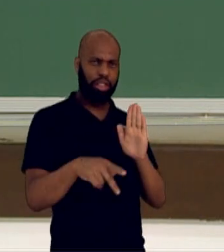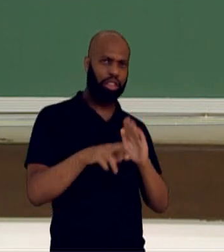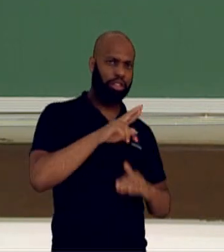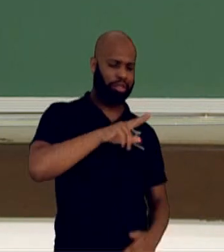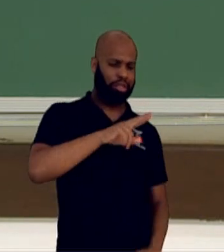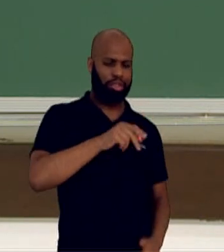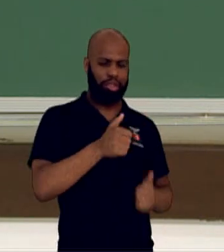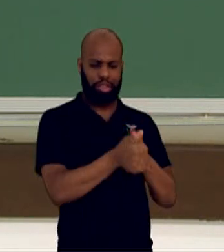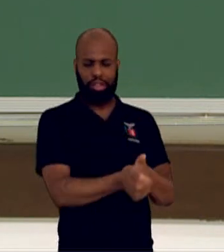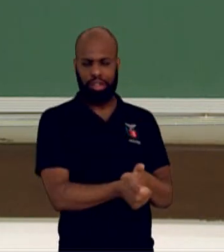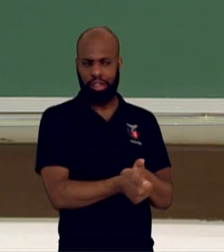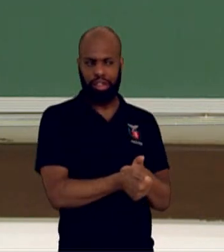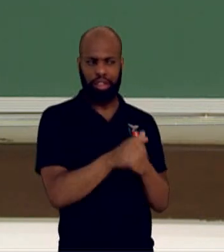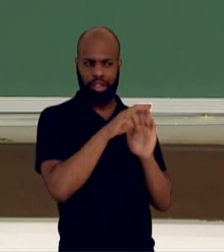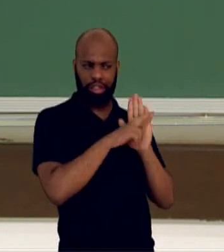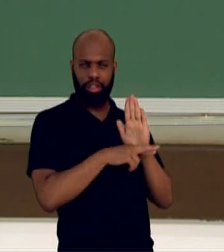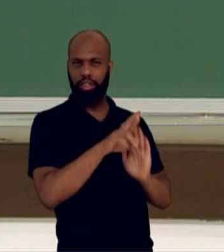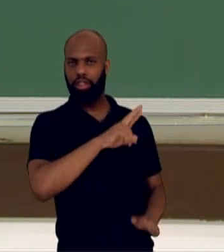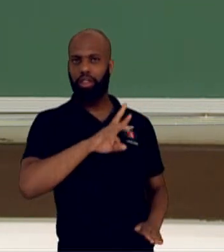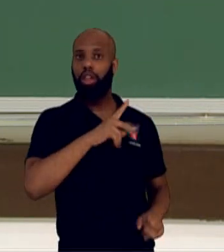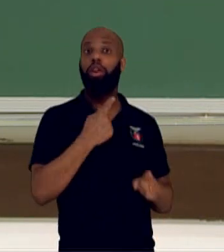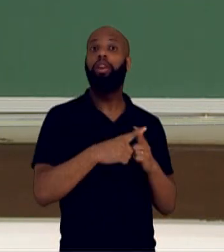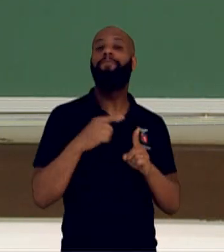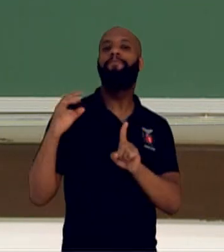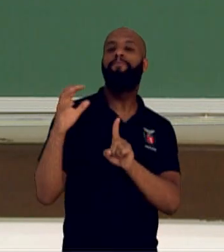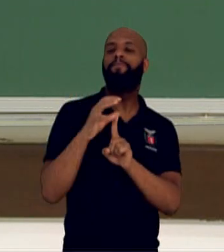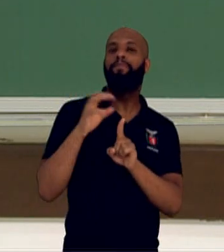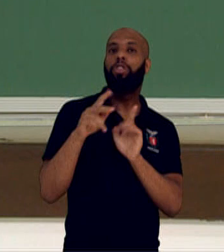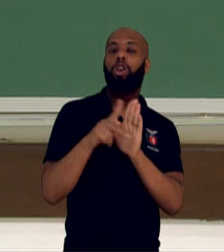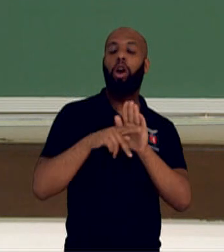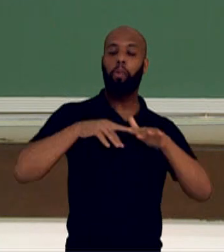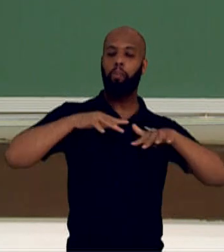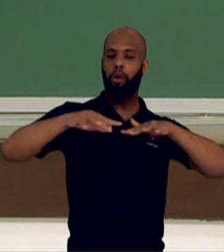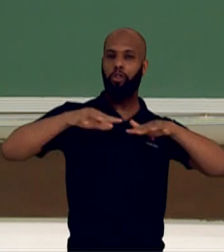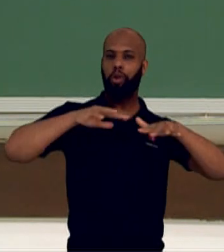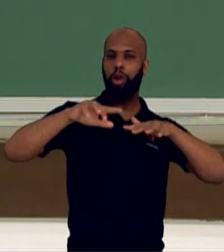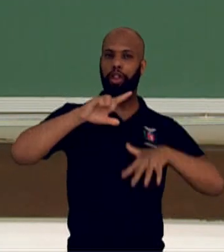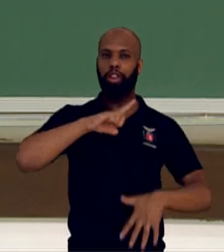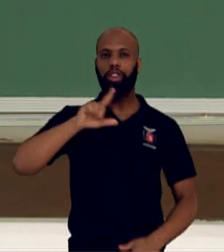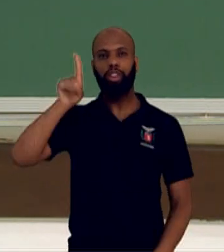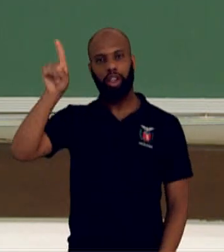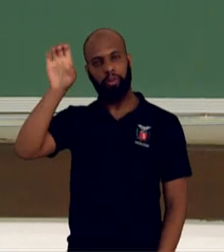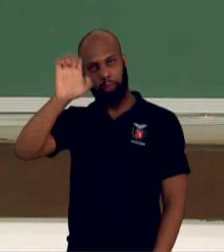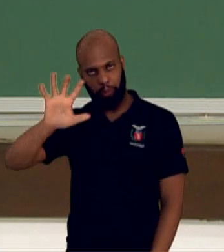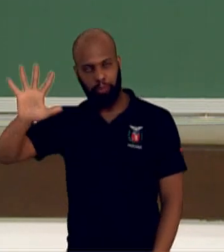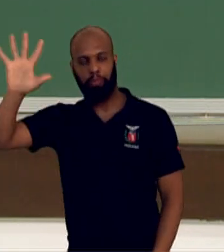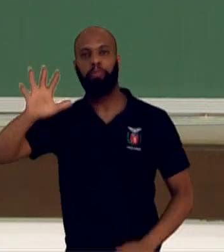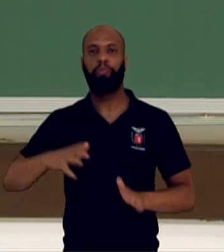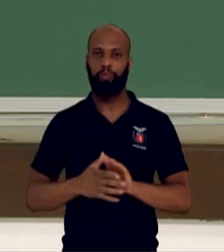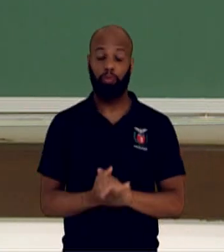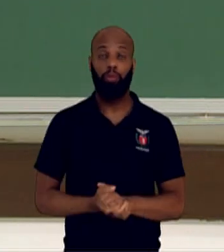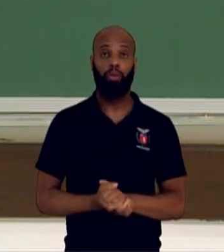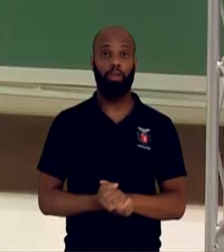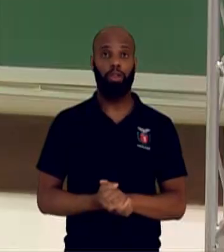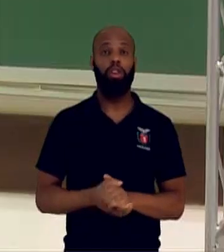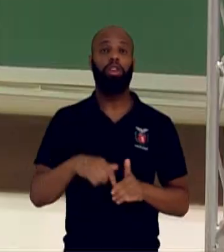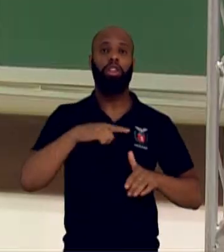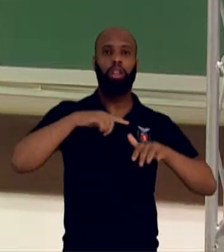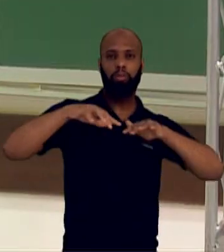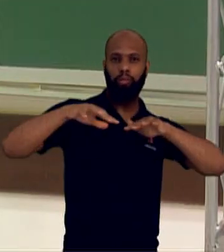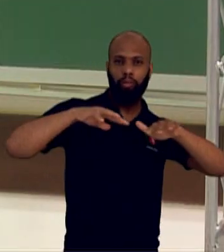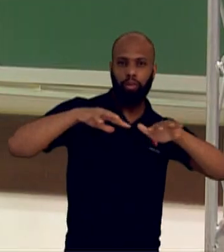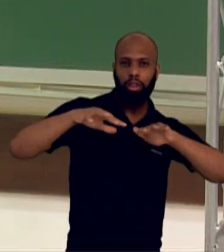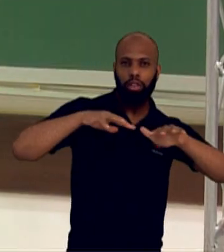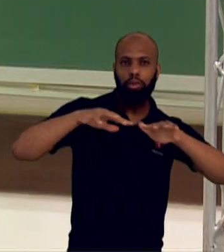se seguir, porque ele estava influenciado pelos movimentos que estavam acontecendo na Europa, né? Os